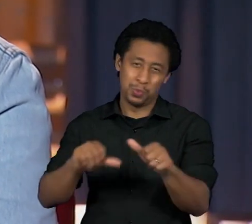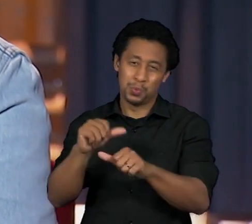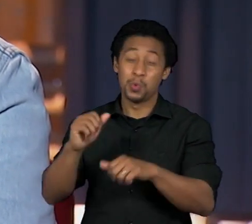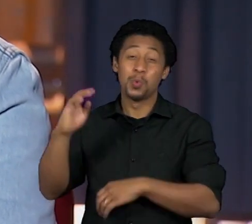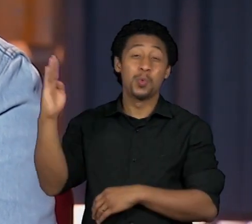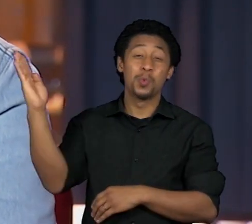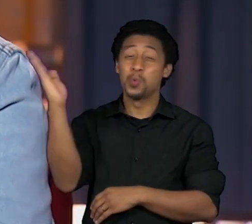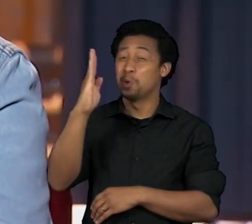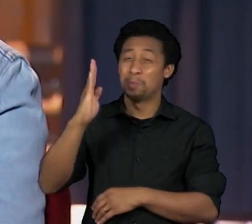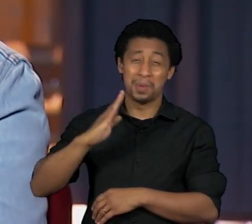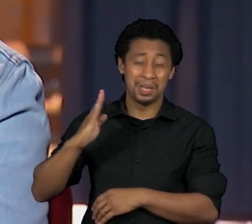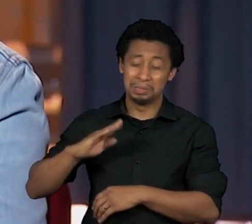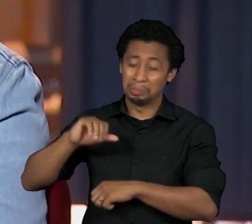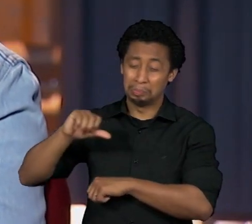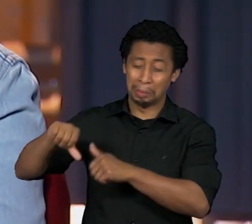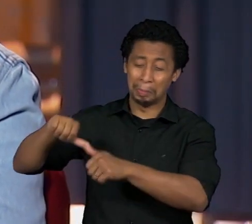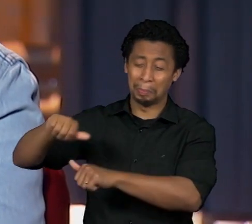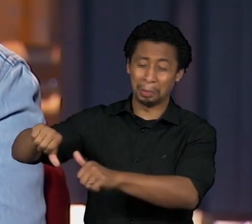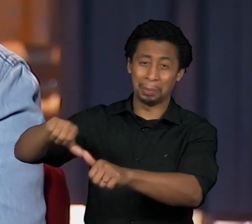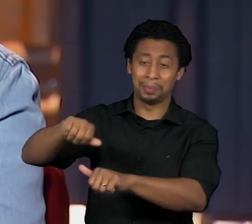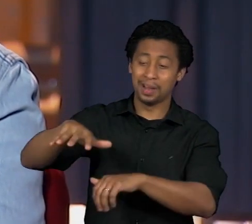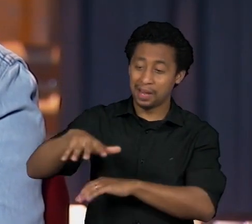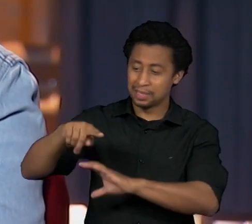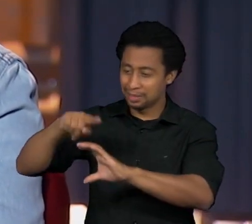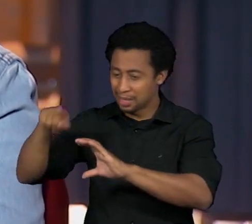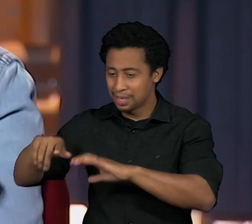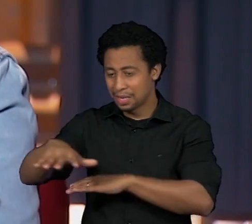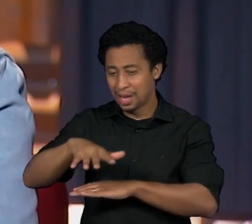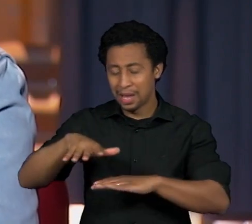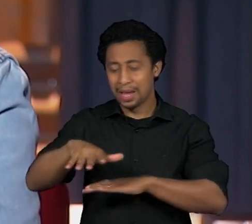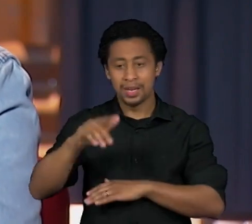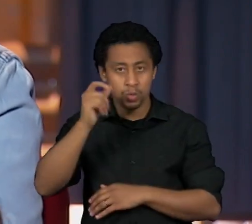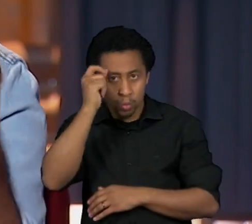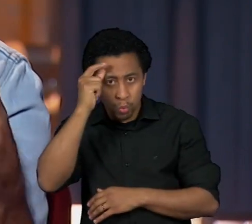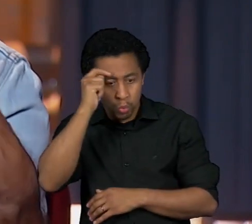por uma hecatombe na área da ciência, na área da cultura, na área do meio ambiente, a gente